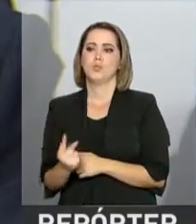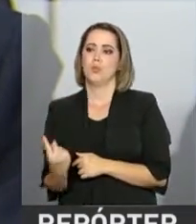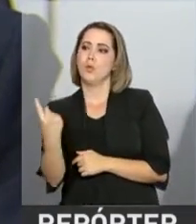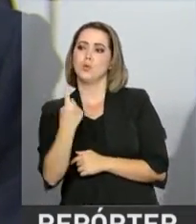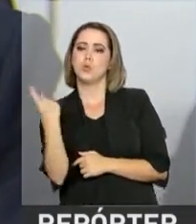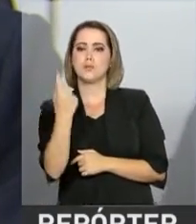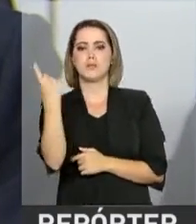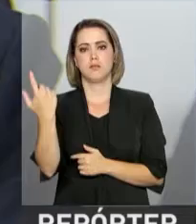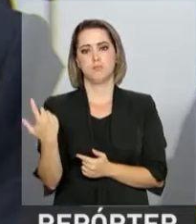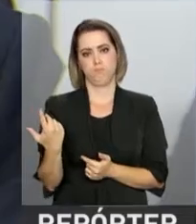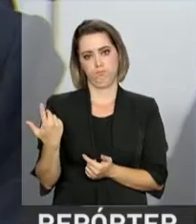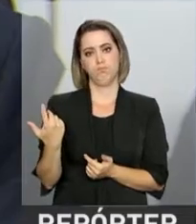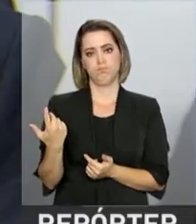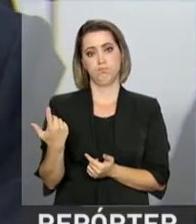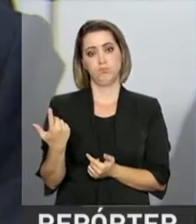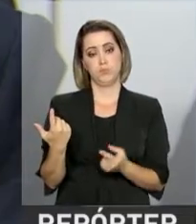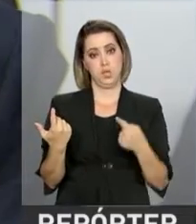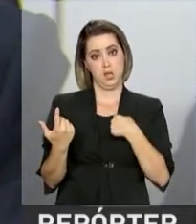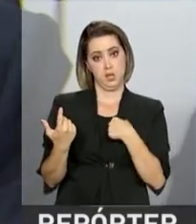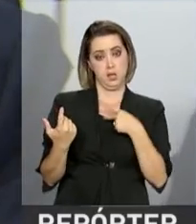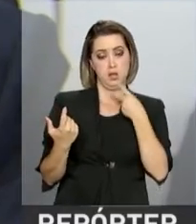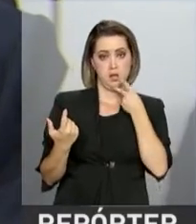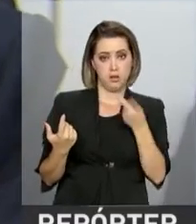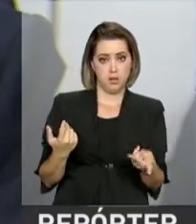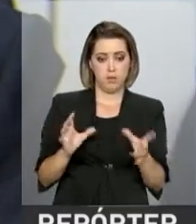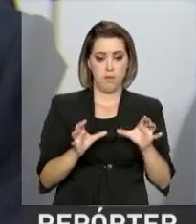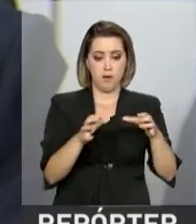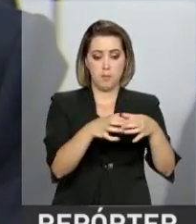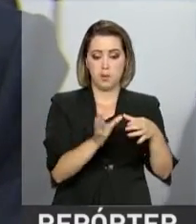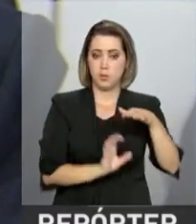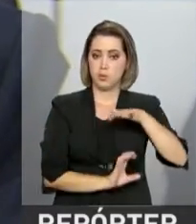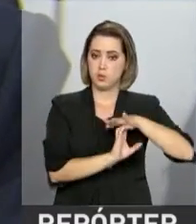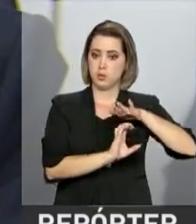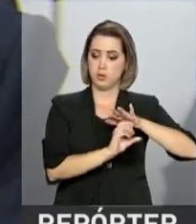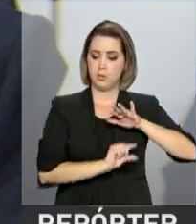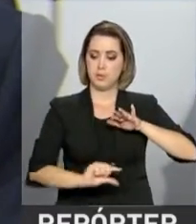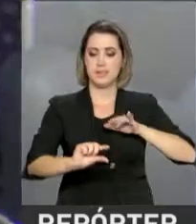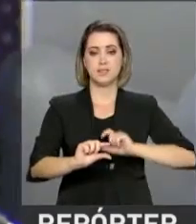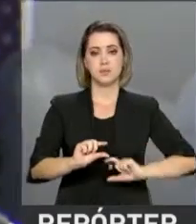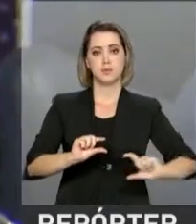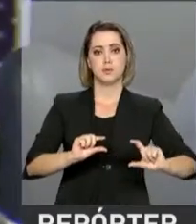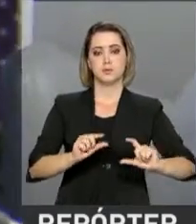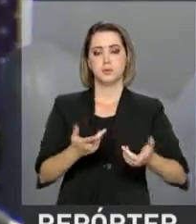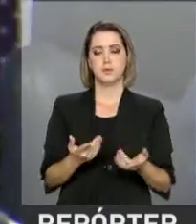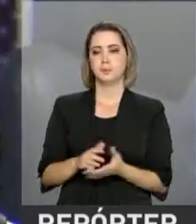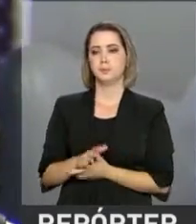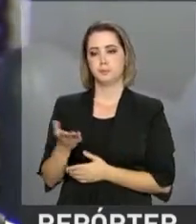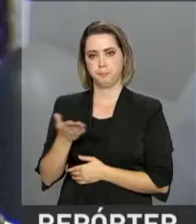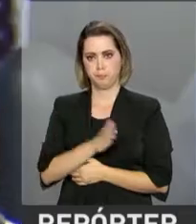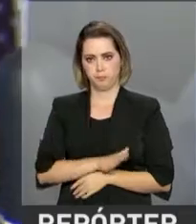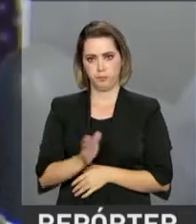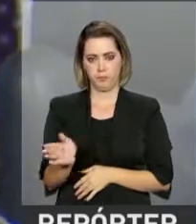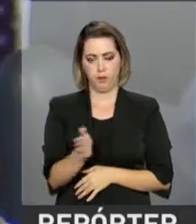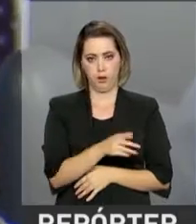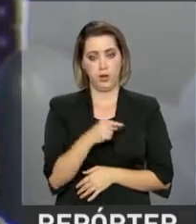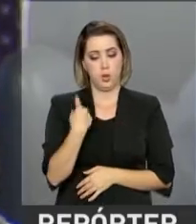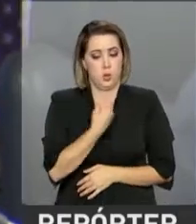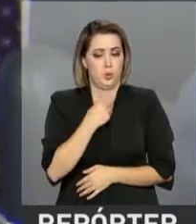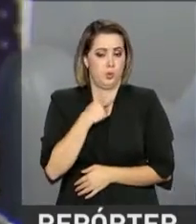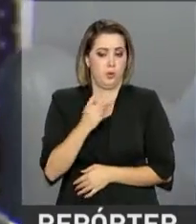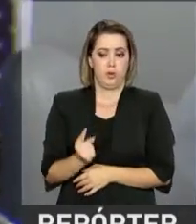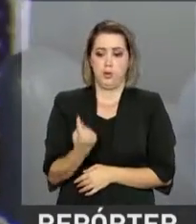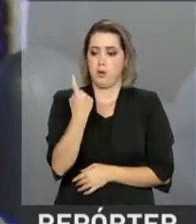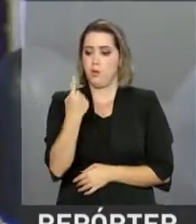isoladas. Eu falo pelo segmento de micro e pequena empresa. Nós não podemos hoje selecionar